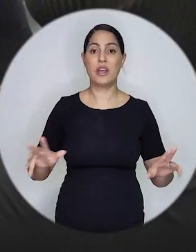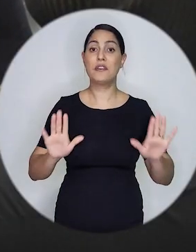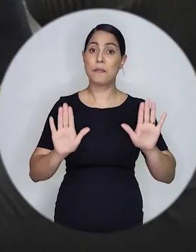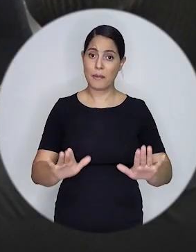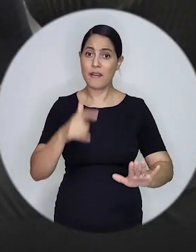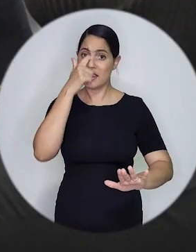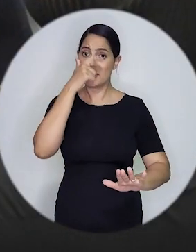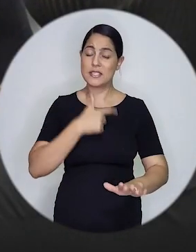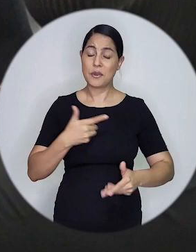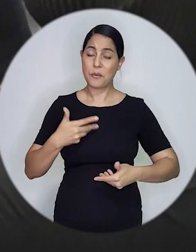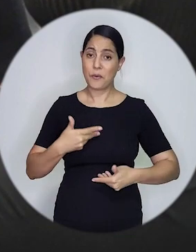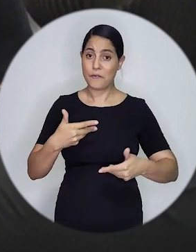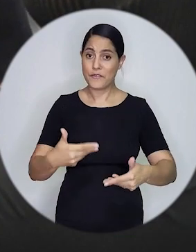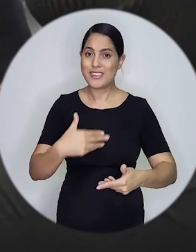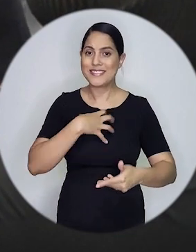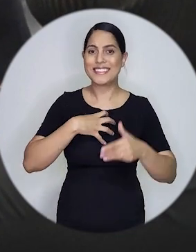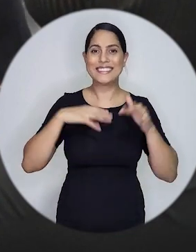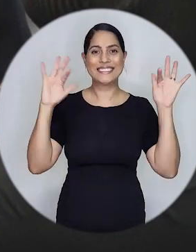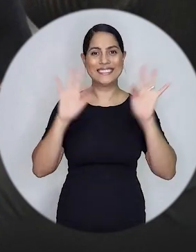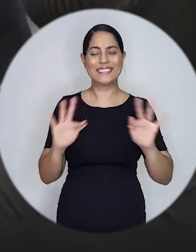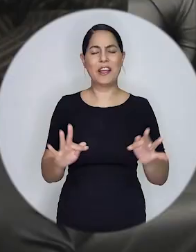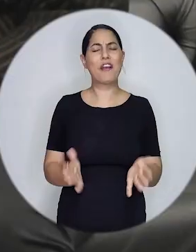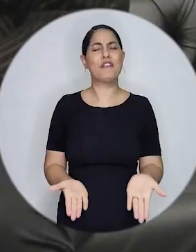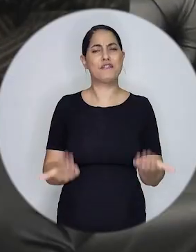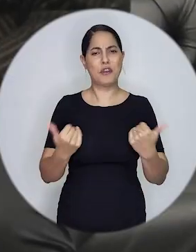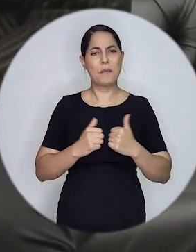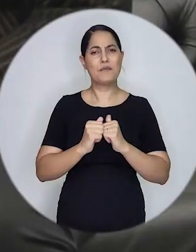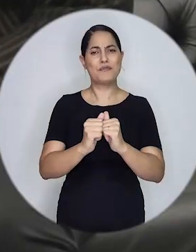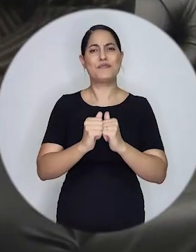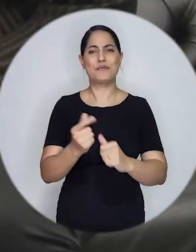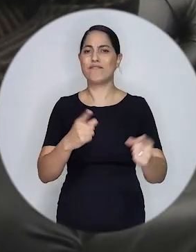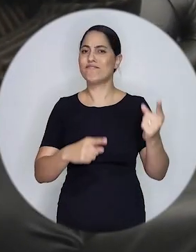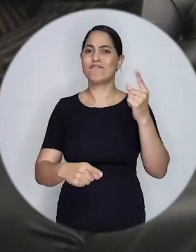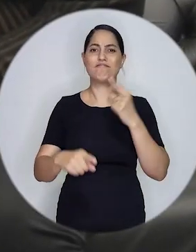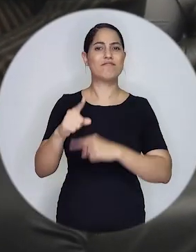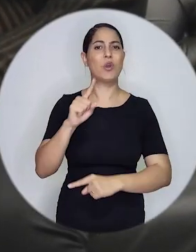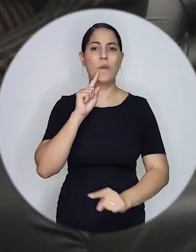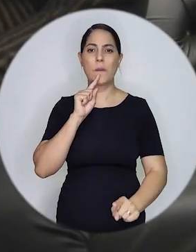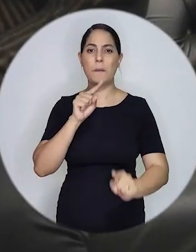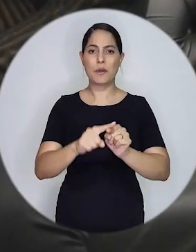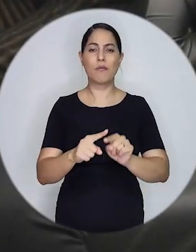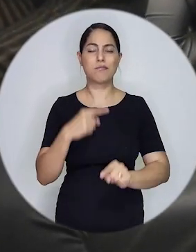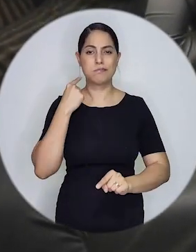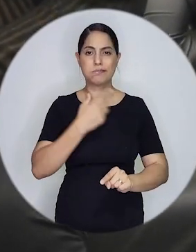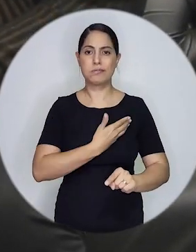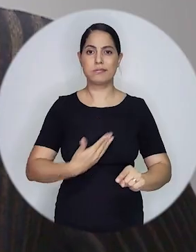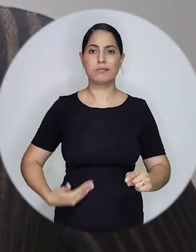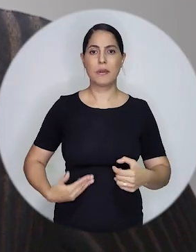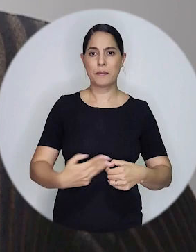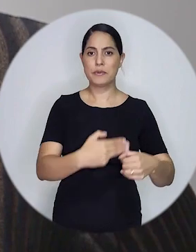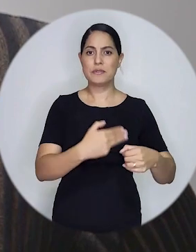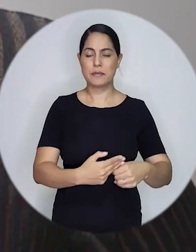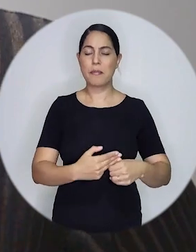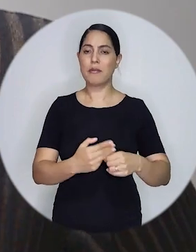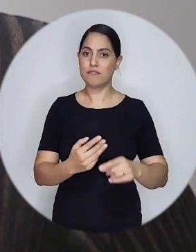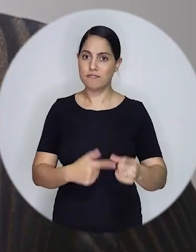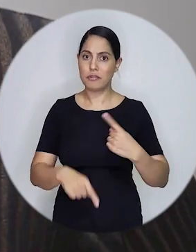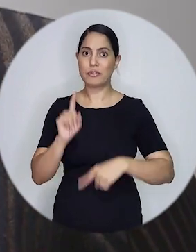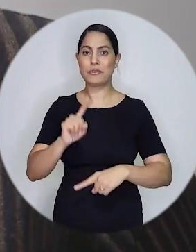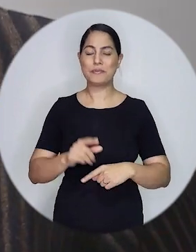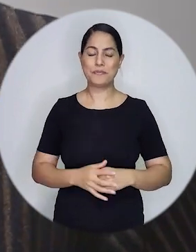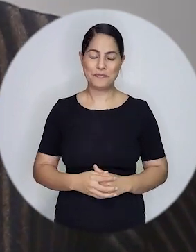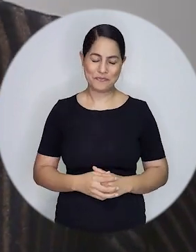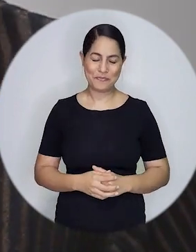muito feliz com o momento de hoje, pelo convite do Conselho Federal do OAB, confiante que vamos seguir avançando, sobretudo na